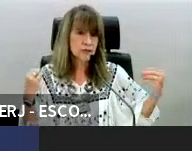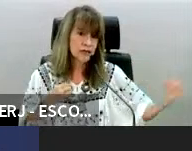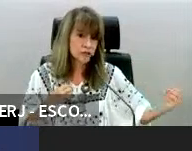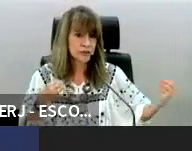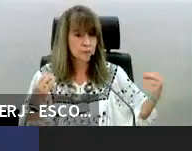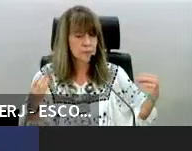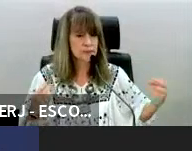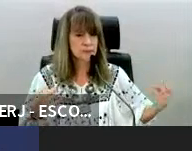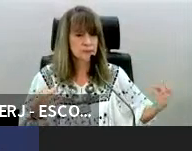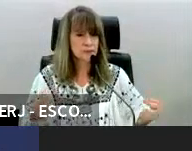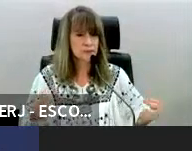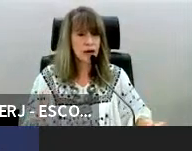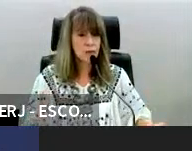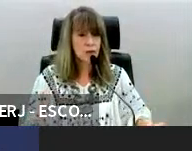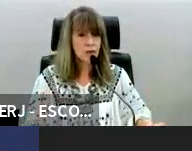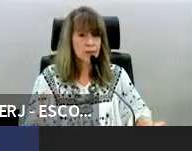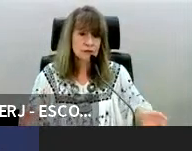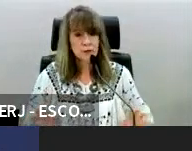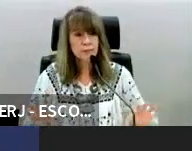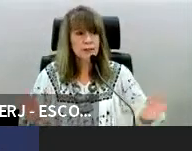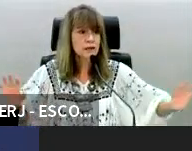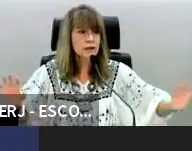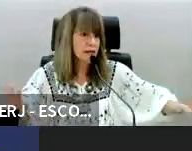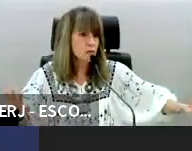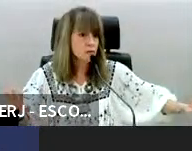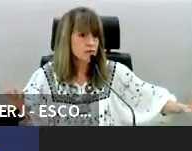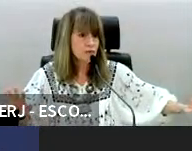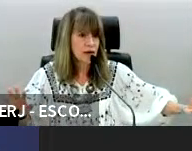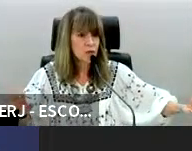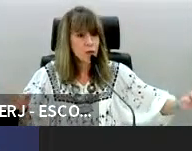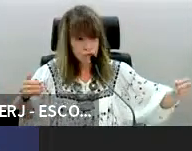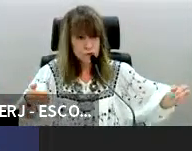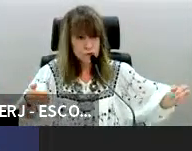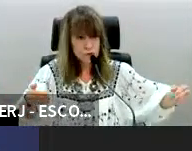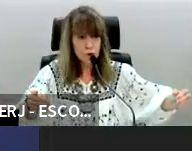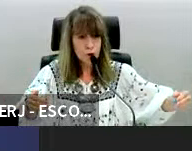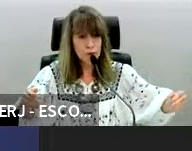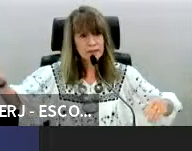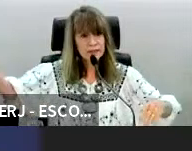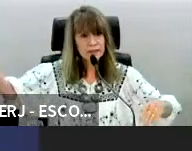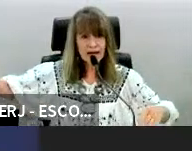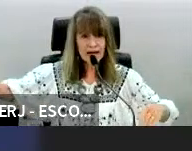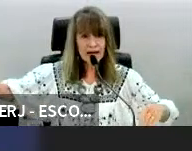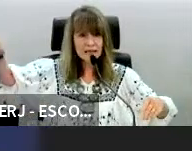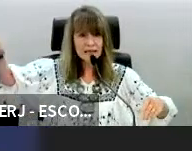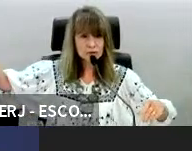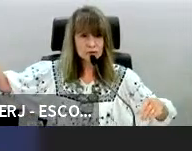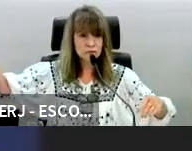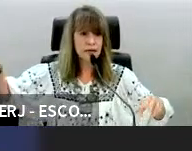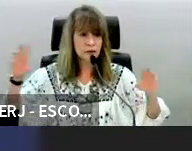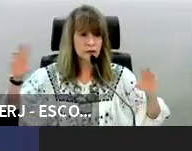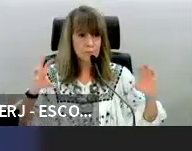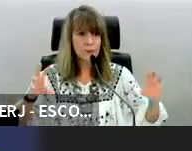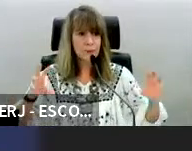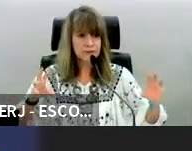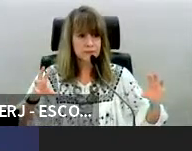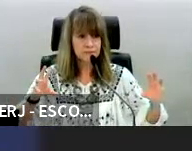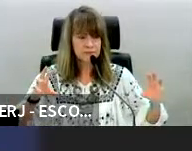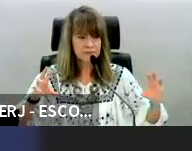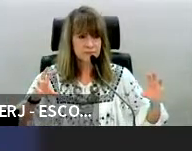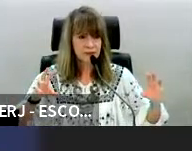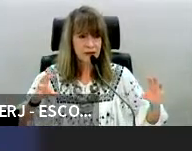dano extra patrimonial, mas eu também não quero levar o ofensor, que, na realidade estudada, é uma